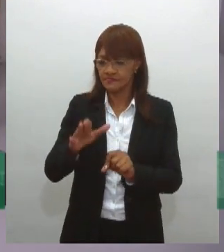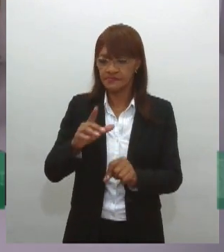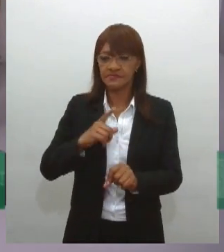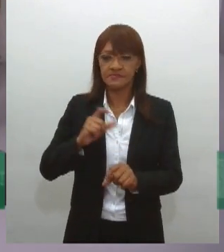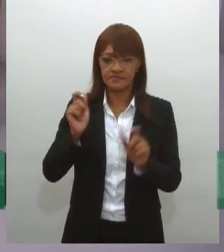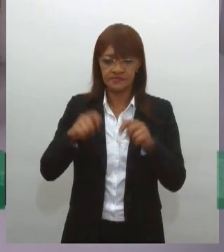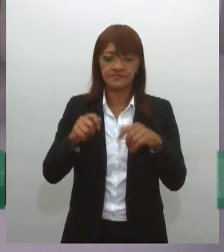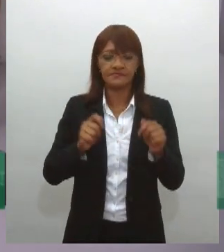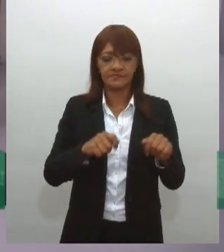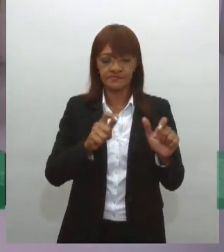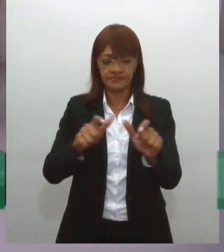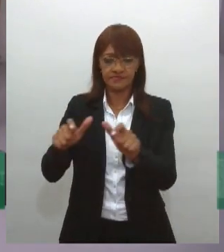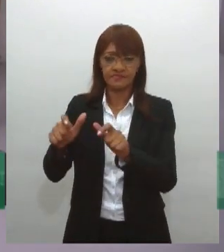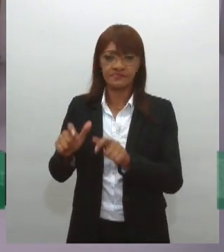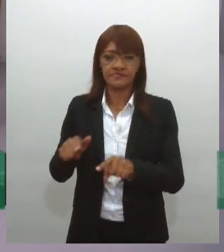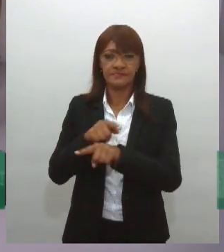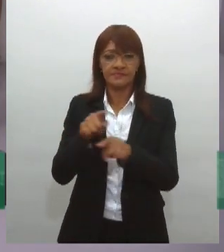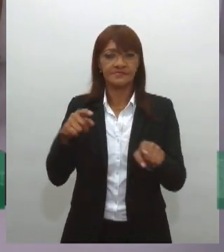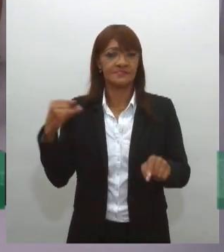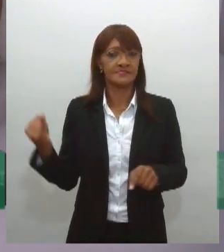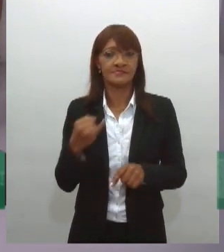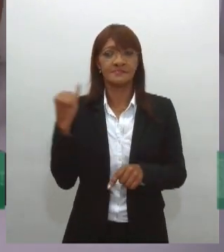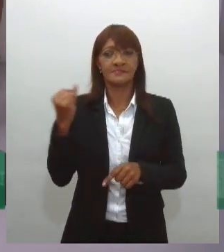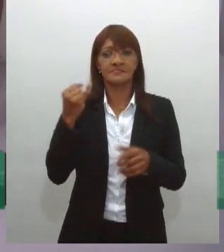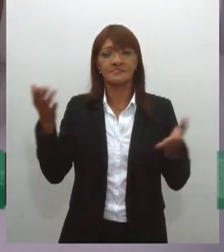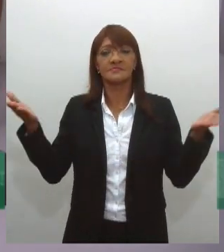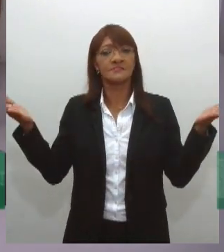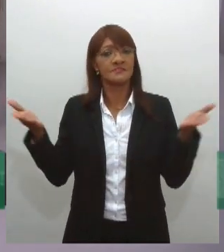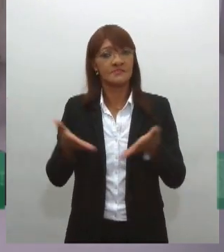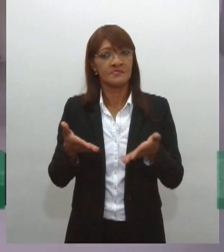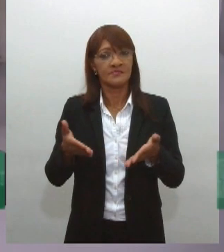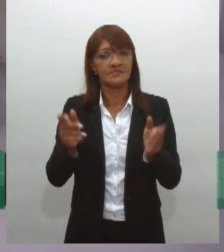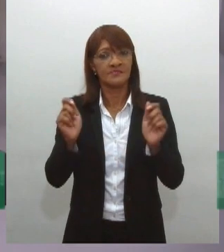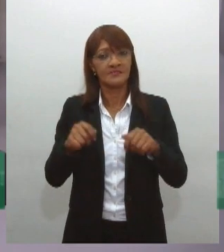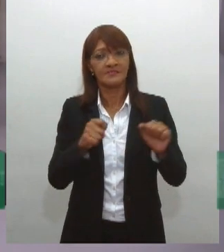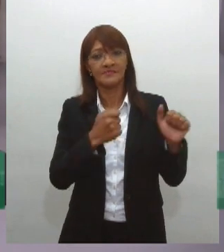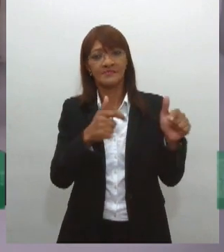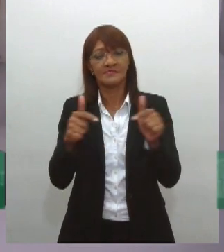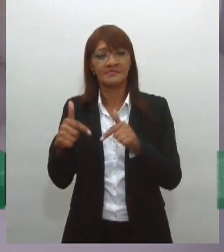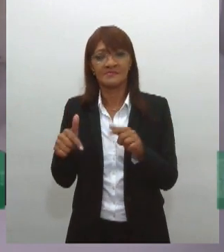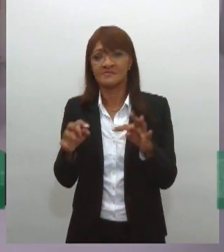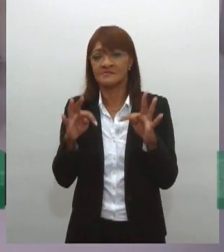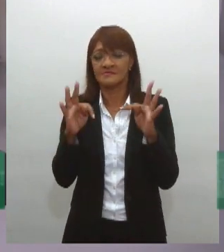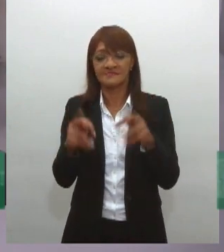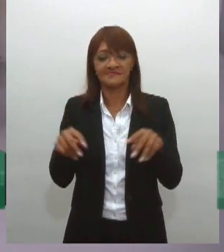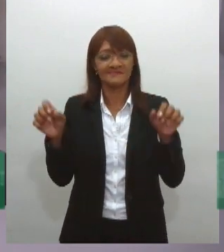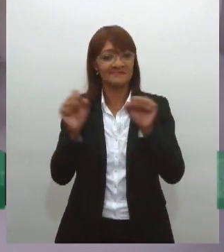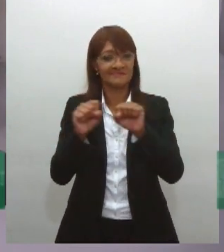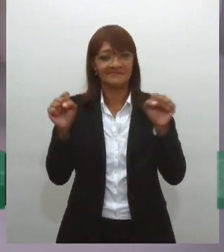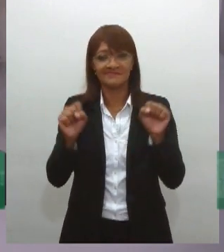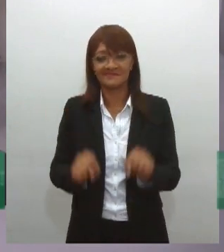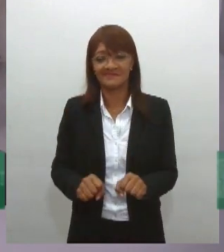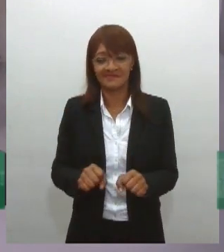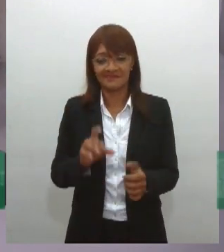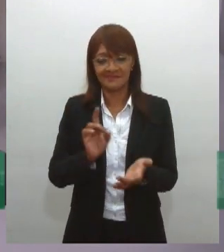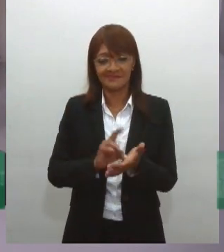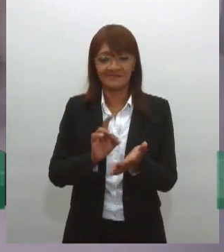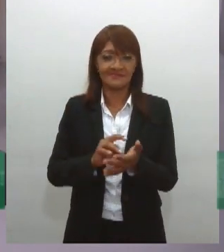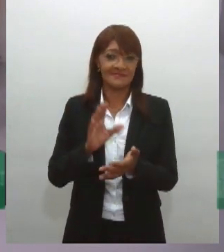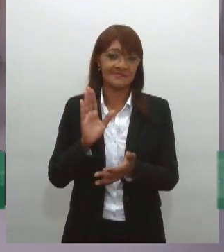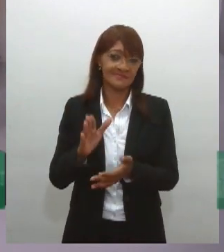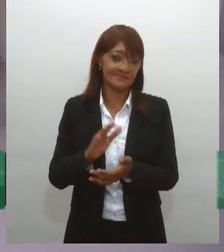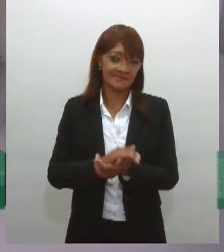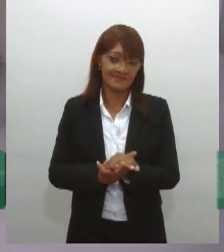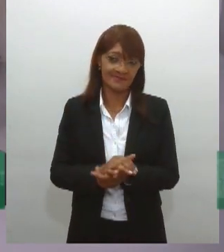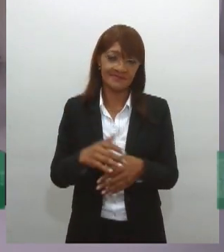vai ser muito importante hoje para poder fazer esse entrelace sobre o Sistema Nacional de Cultura, né, nesse sentido. Então, já queria trazer